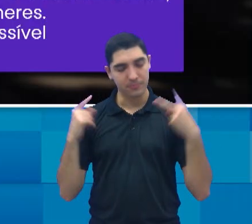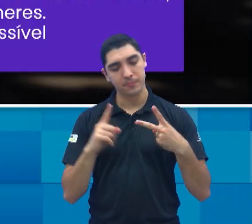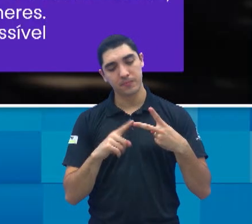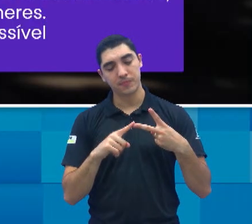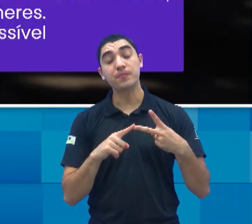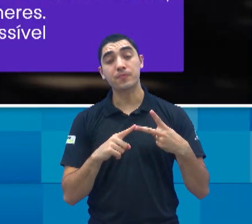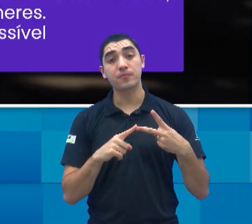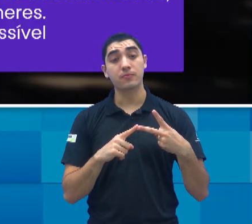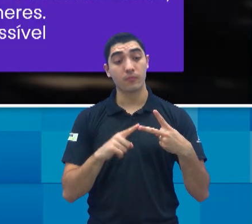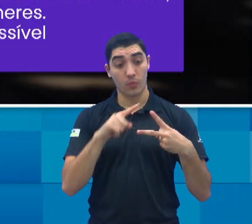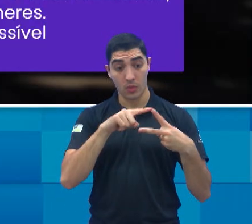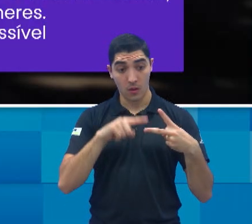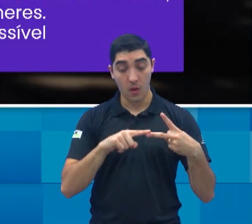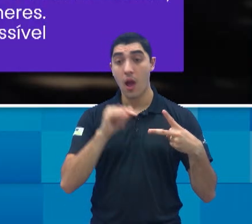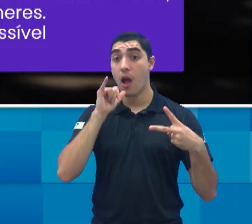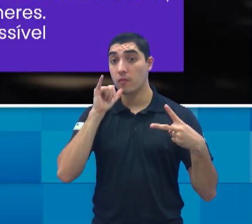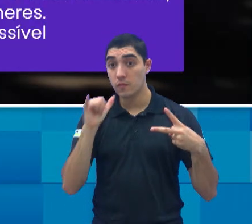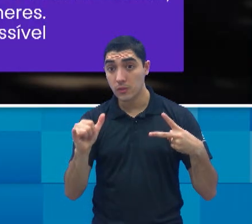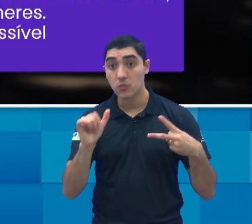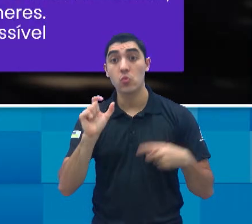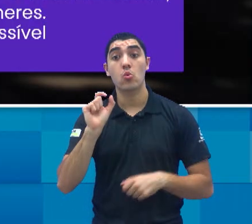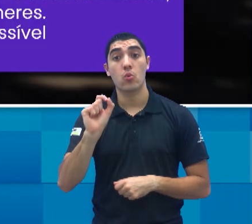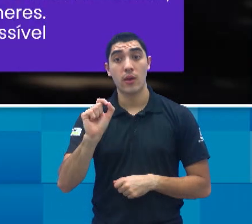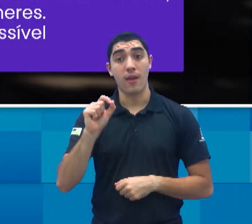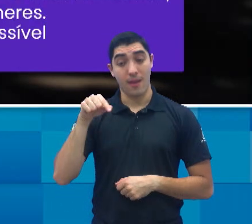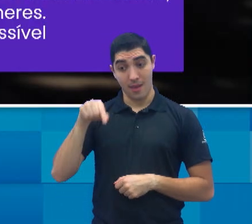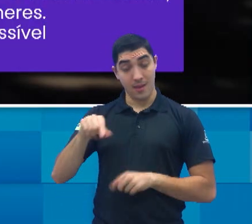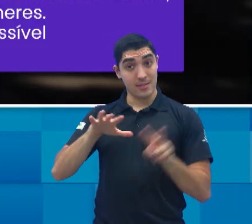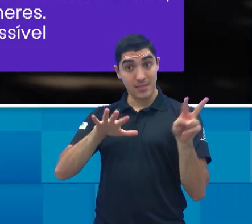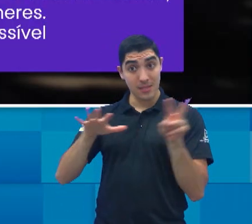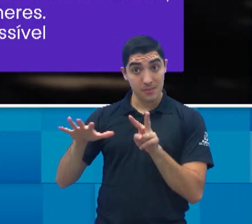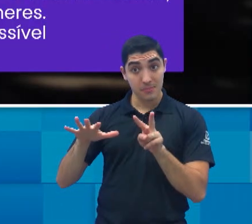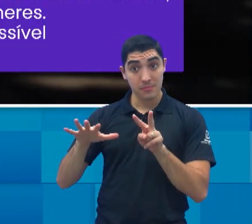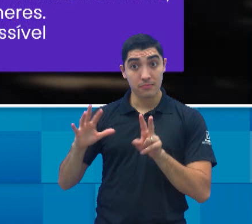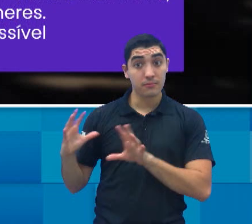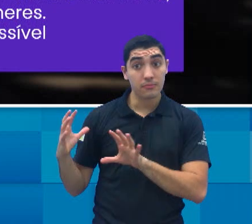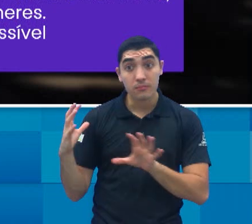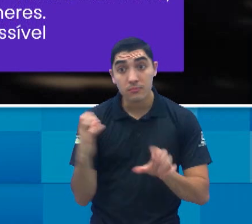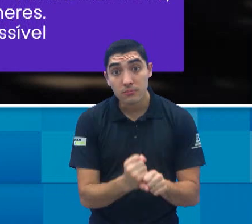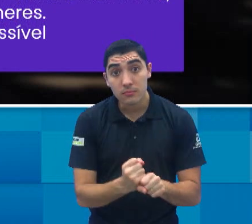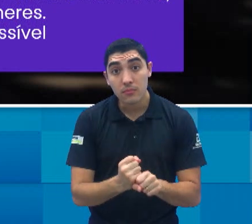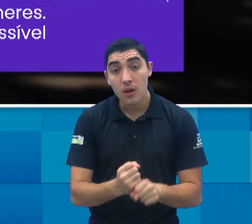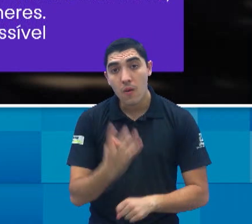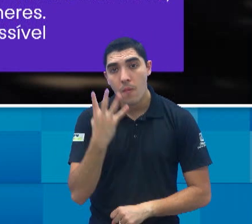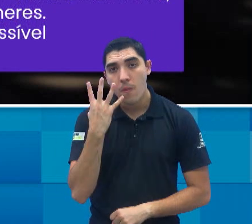avisaram, informaram que essa semana foram 4 casos de estupro,